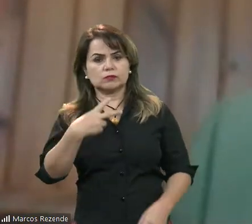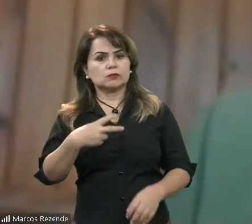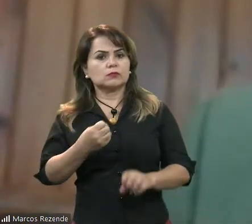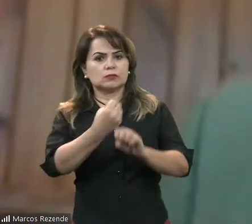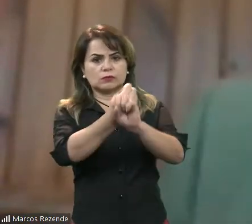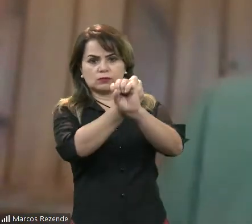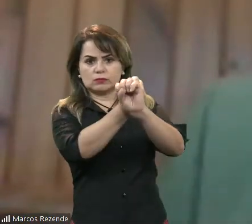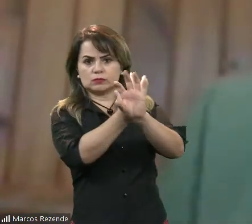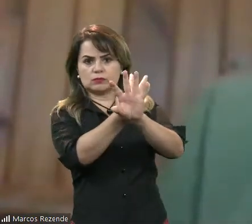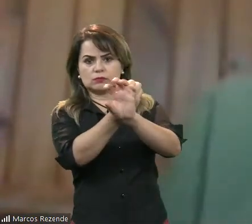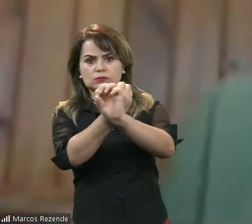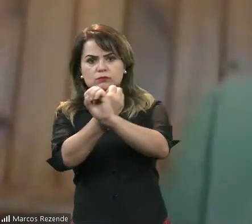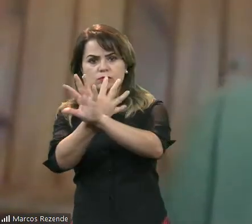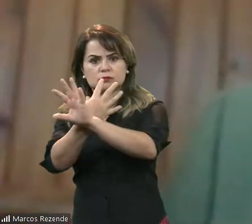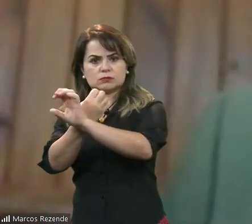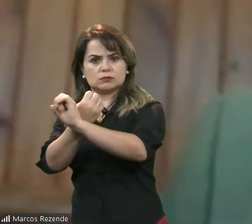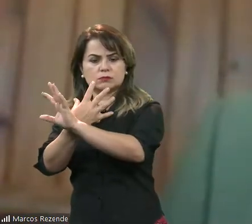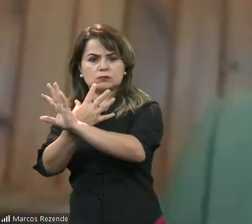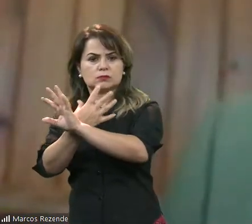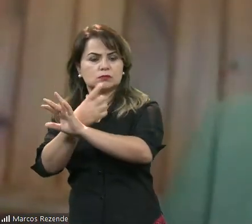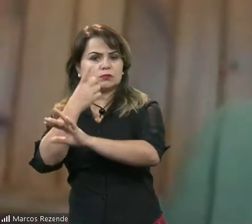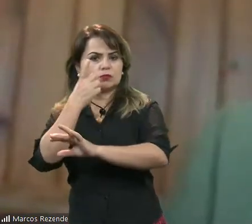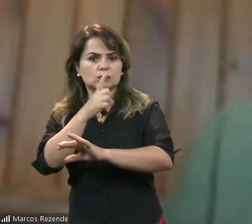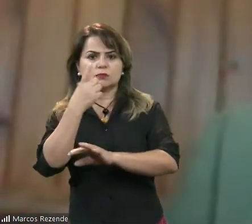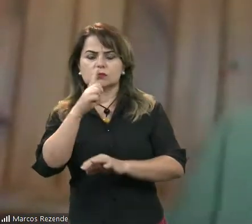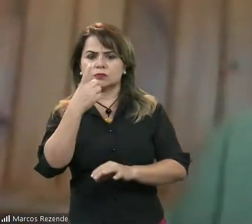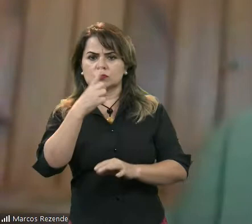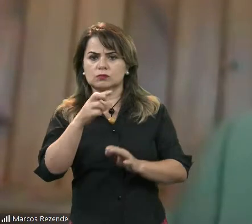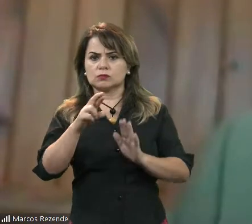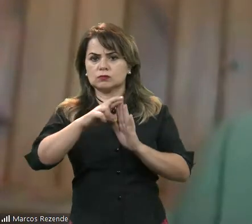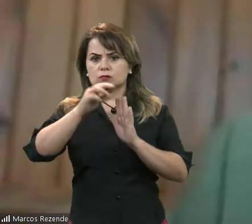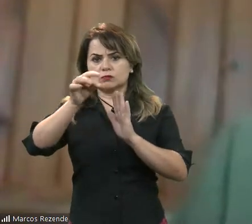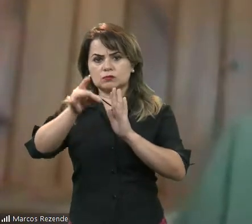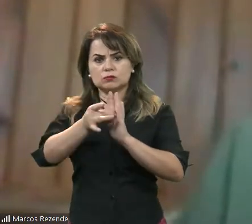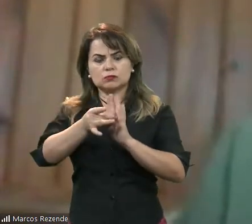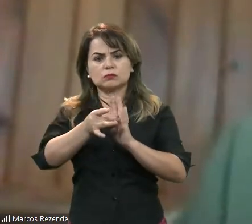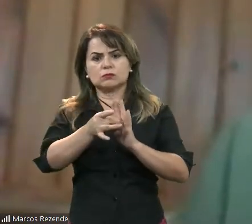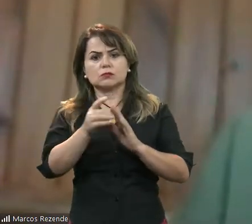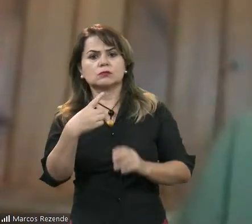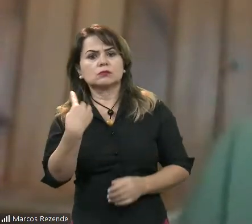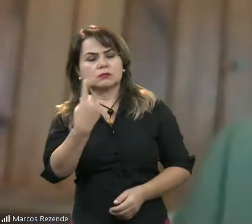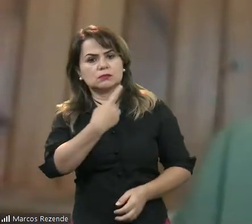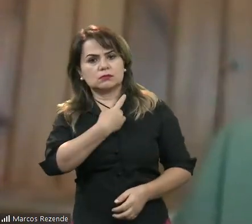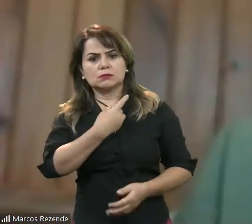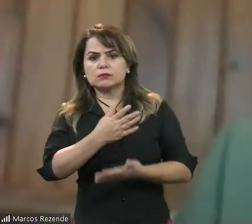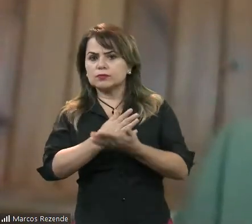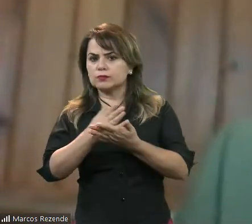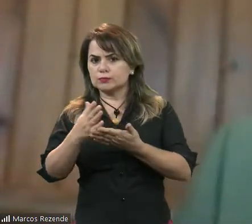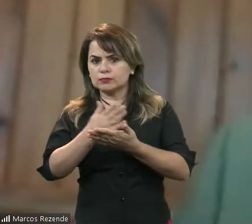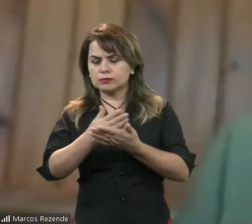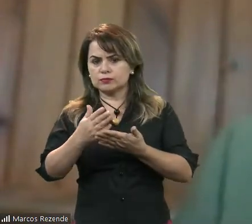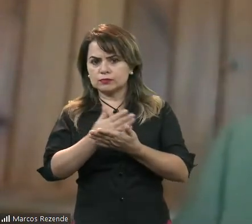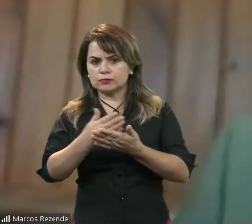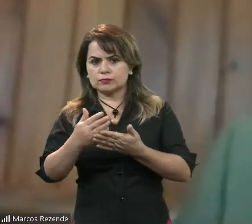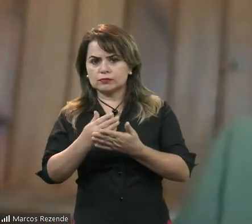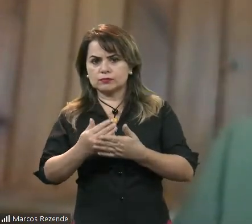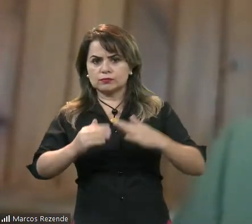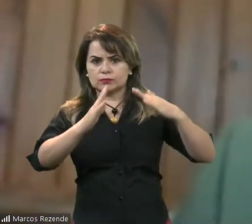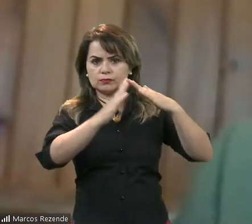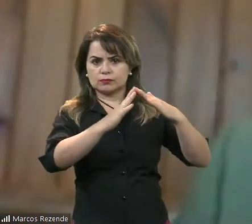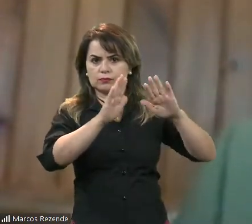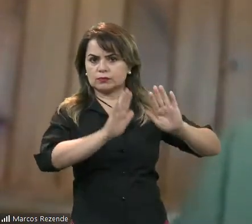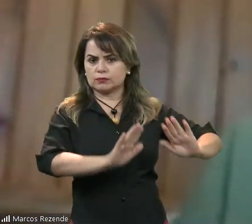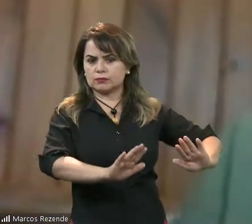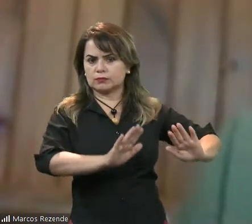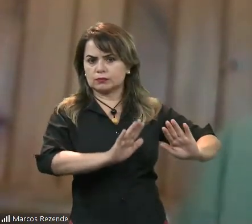com que nós tivéssemos alteração no nosso regimento e que pudéssemos assim, nesse período de quarentena, de pandemia